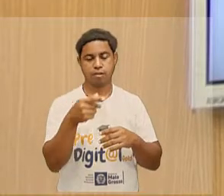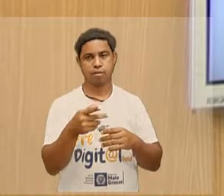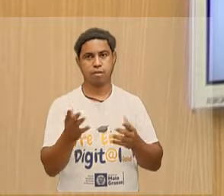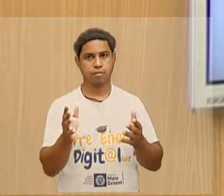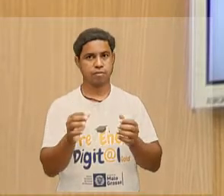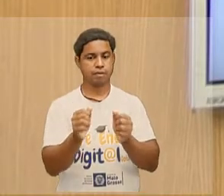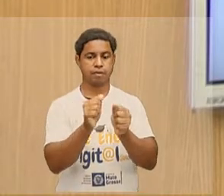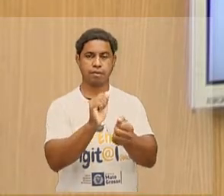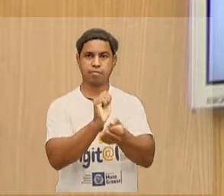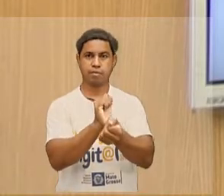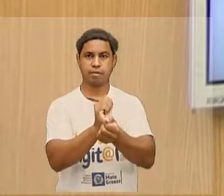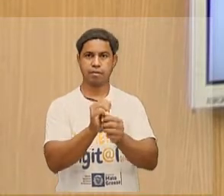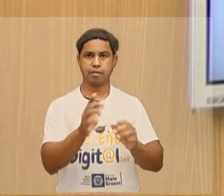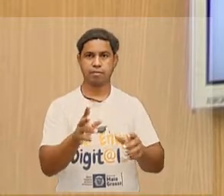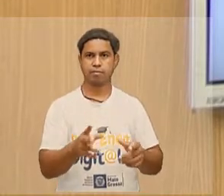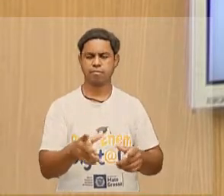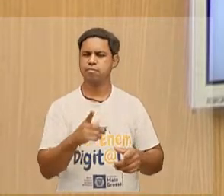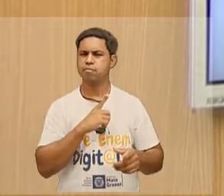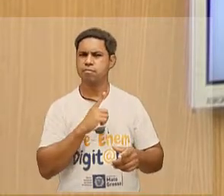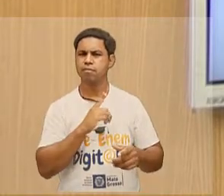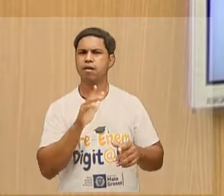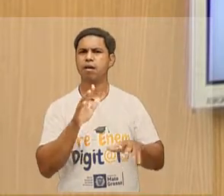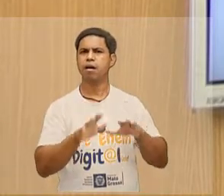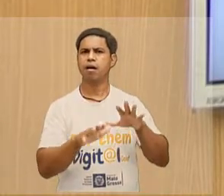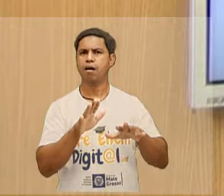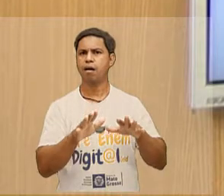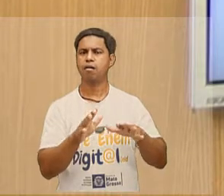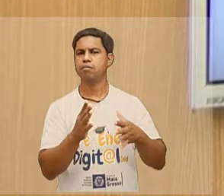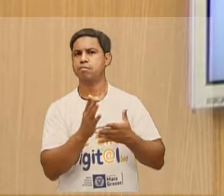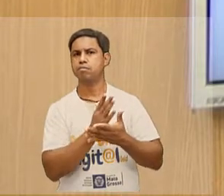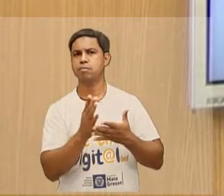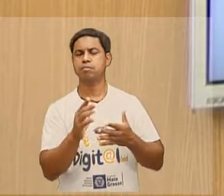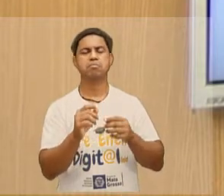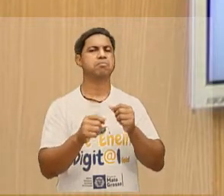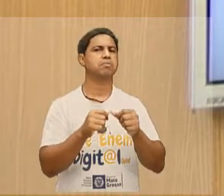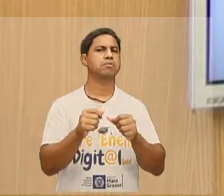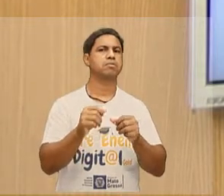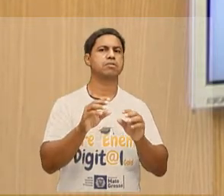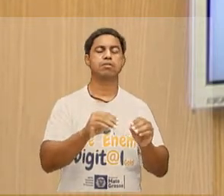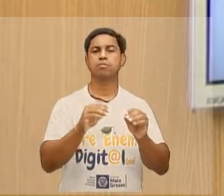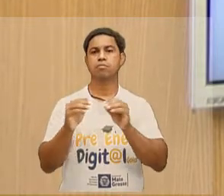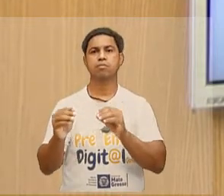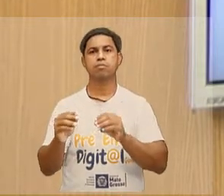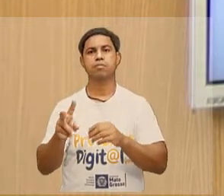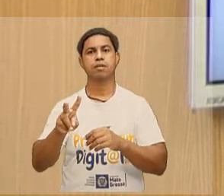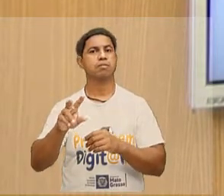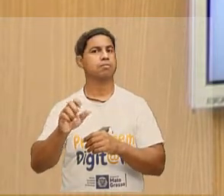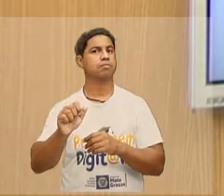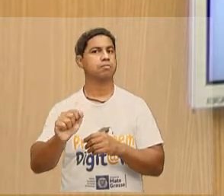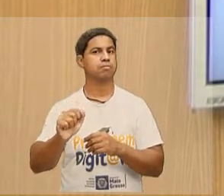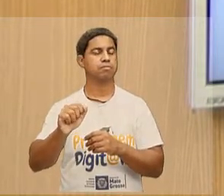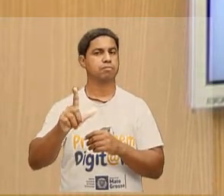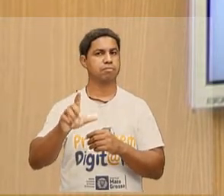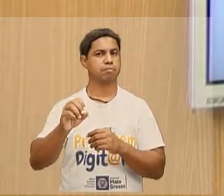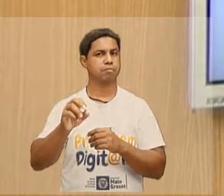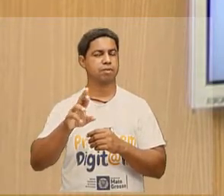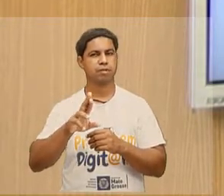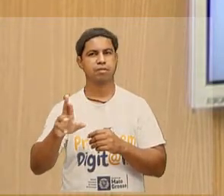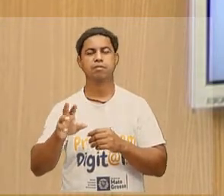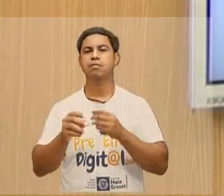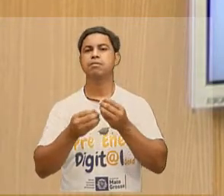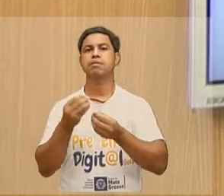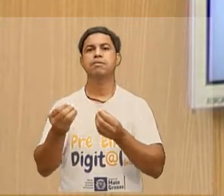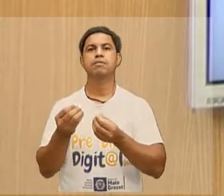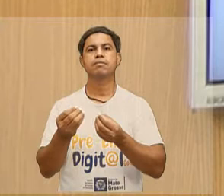muda. Existe alguma condição, moçadinha, para não mudar o valor dessa resistência? Sim.